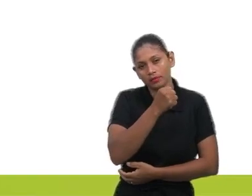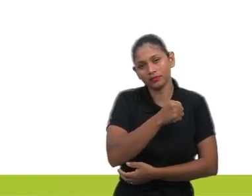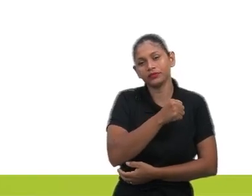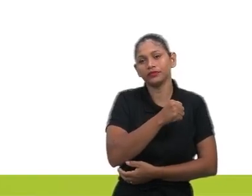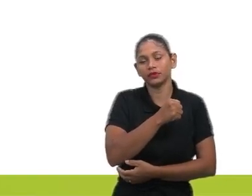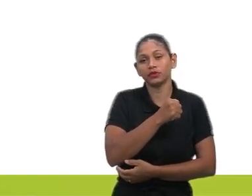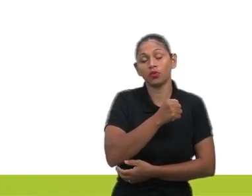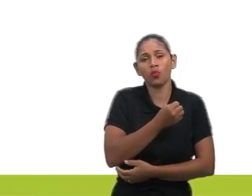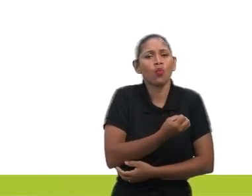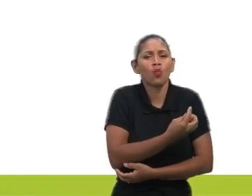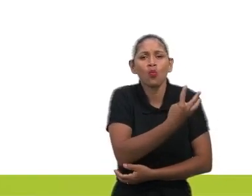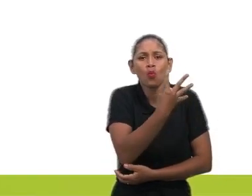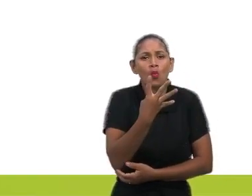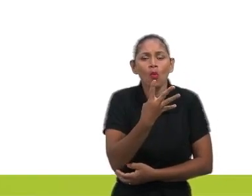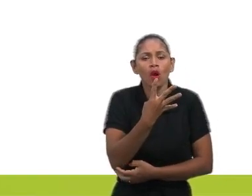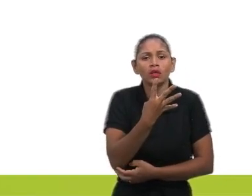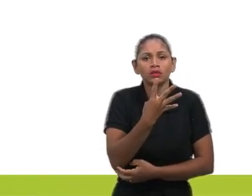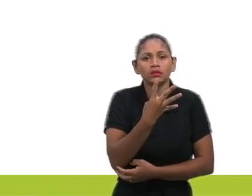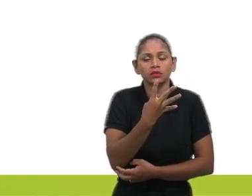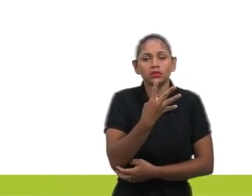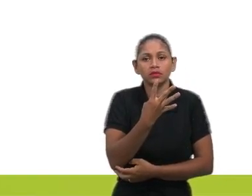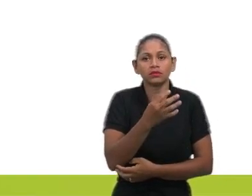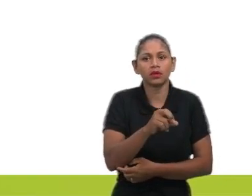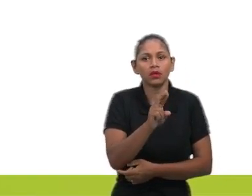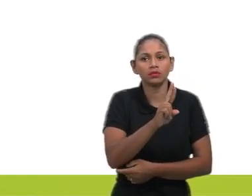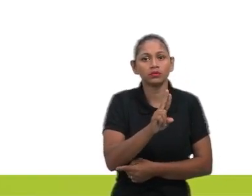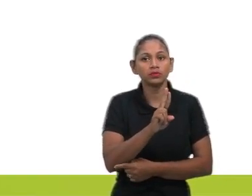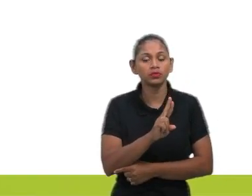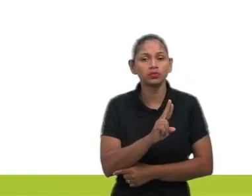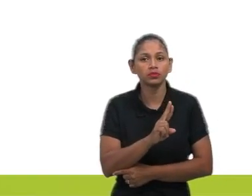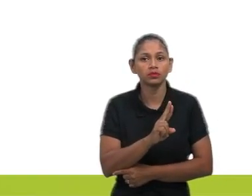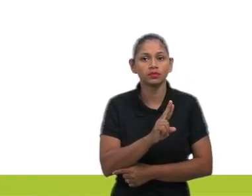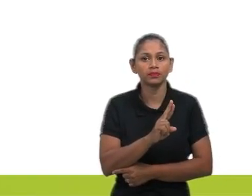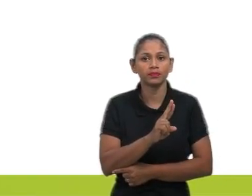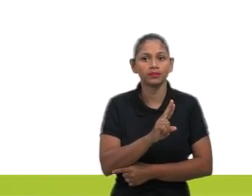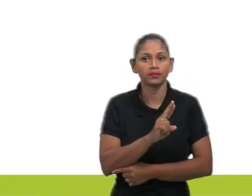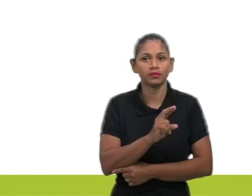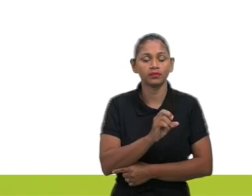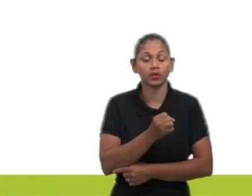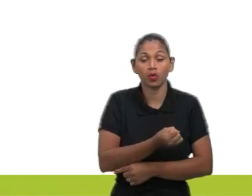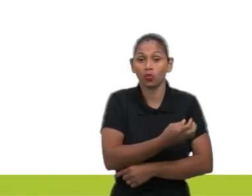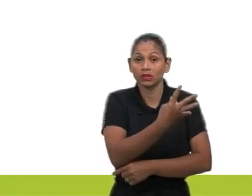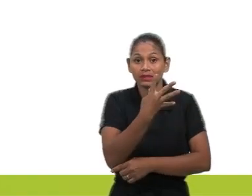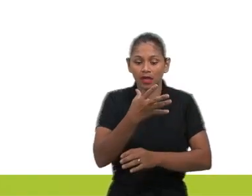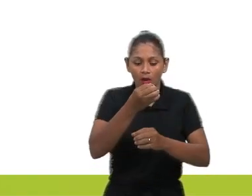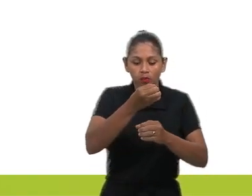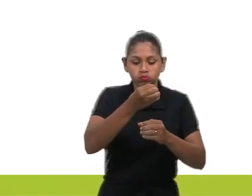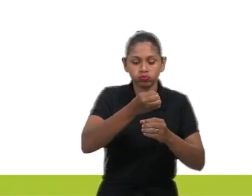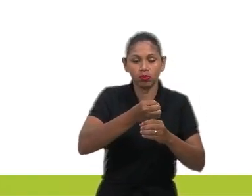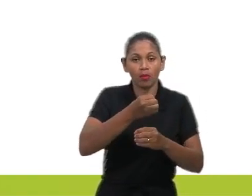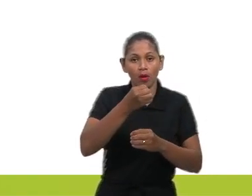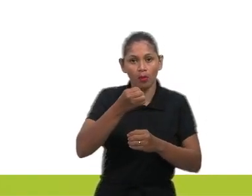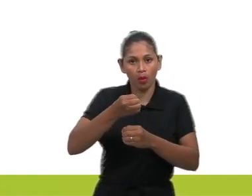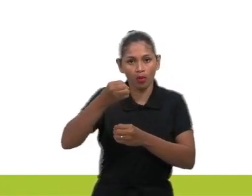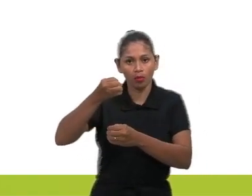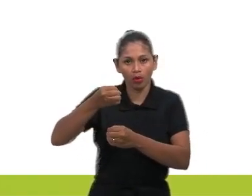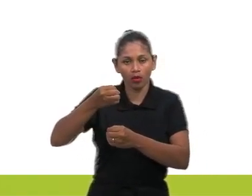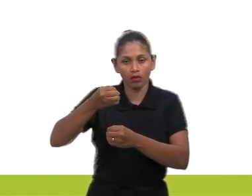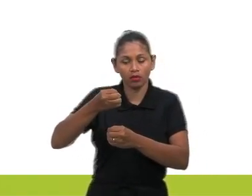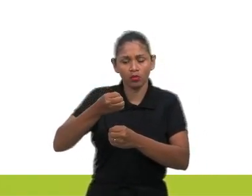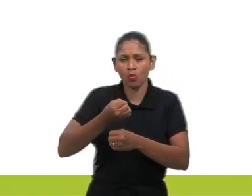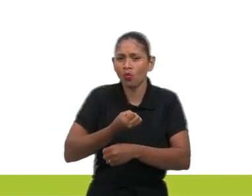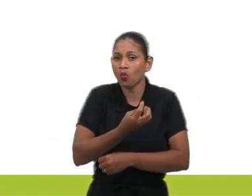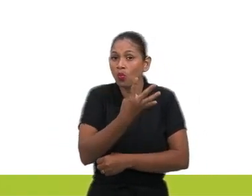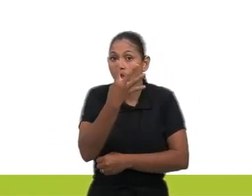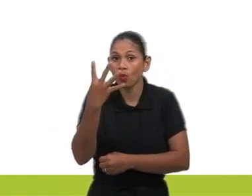escolher quantas bolas e quantas casquinhas. É só isso? Não, você tem uma casquinha. Você vai escolher a quantidade de bolas. Dessa maneira, quantas maneiras eu